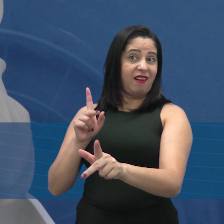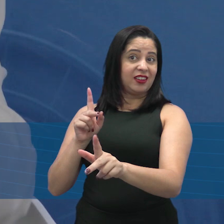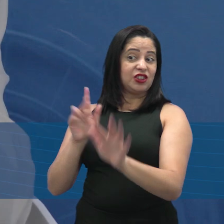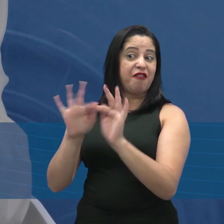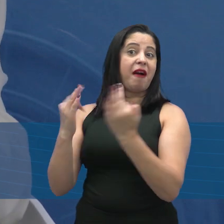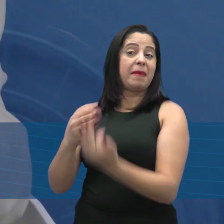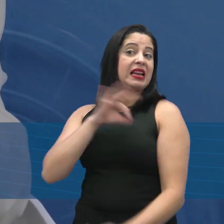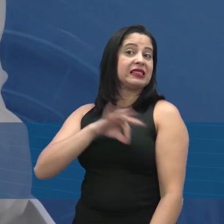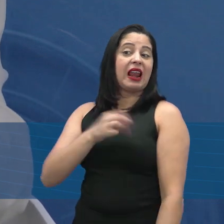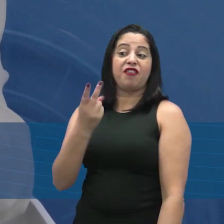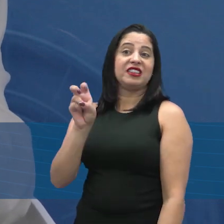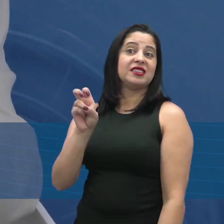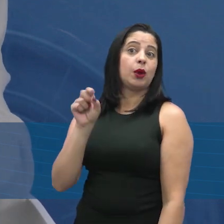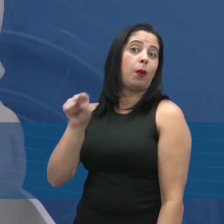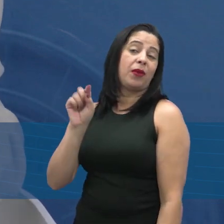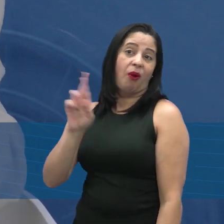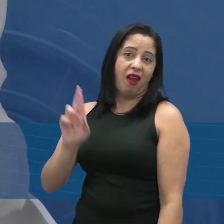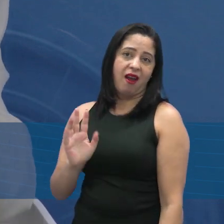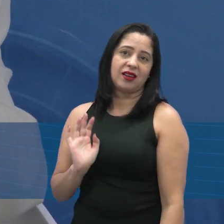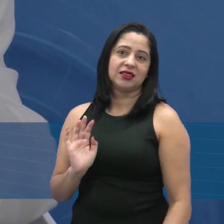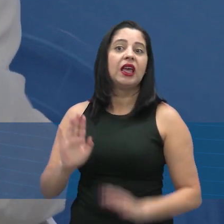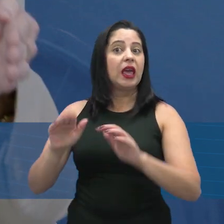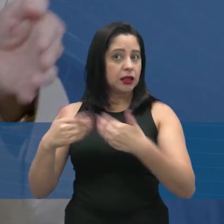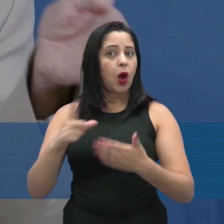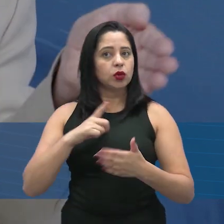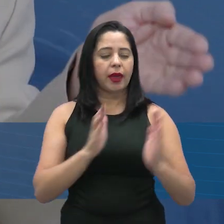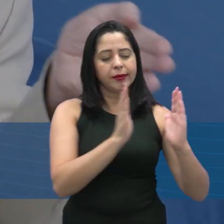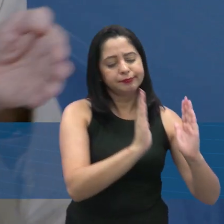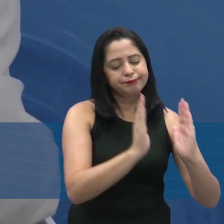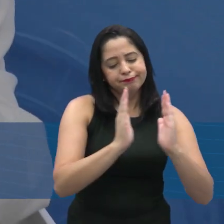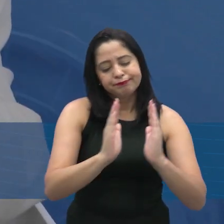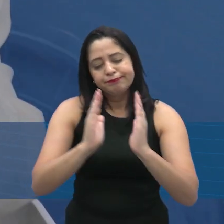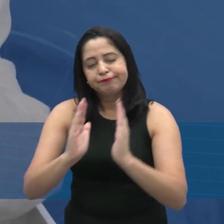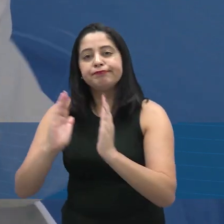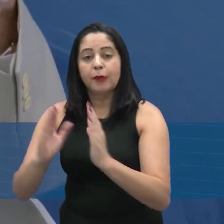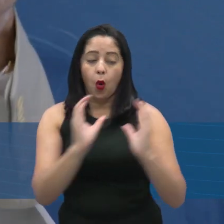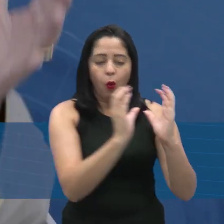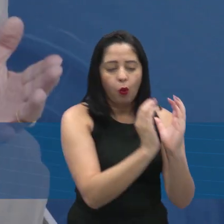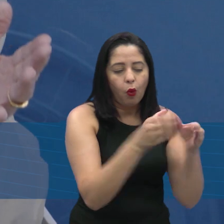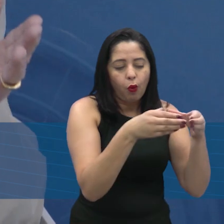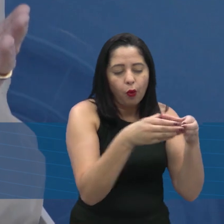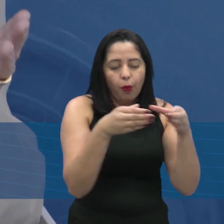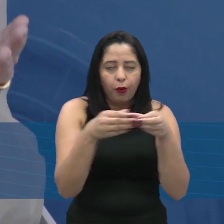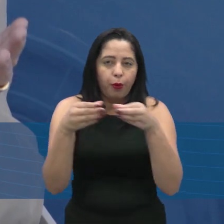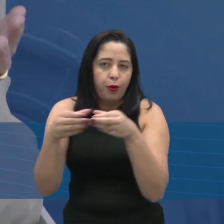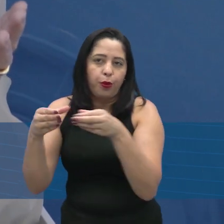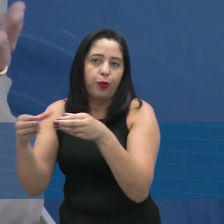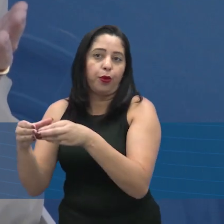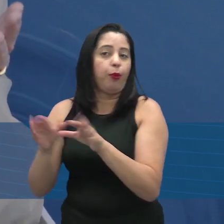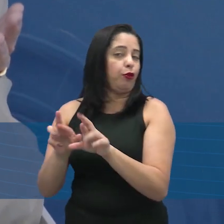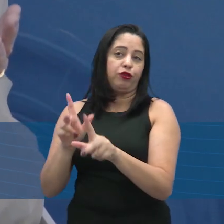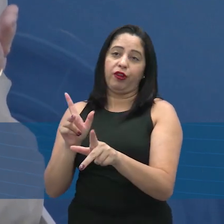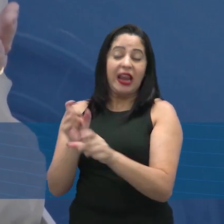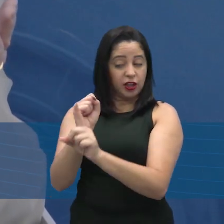tem 25 mil. Né? Então, há pequenos estratos ainda dentro da própria dimensão da